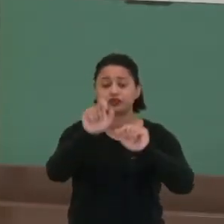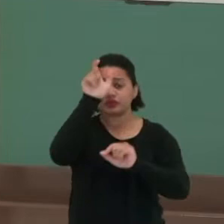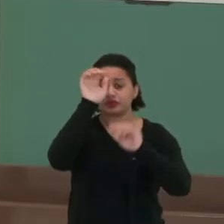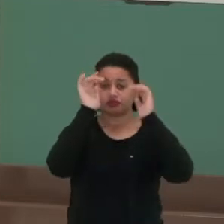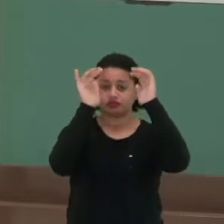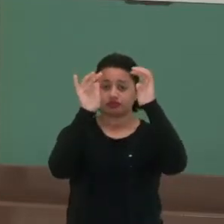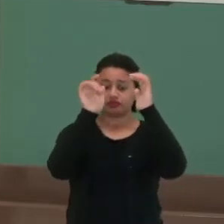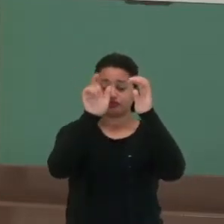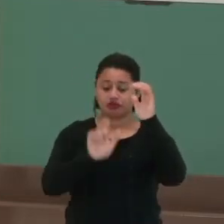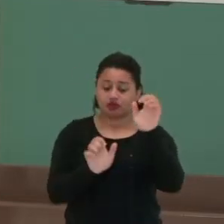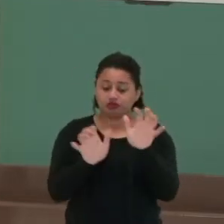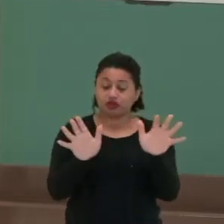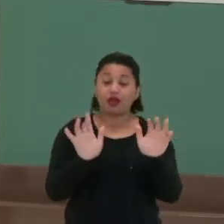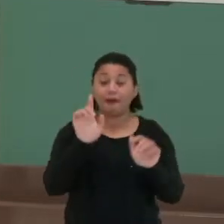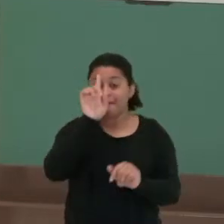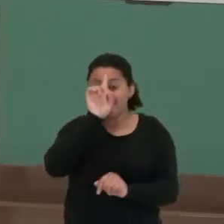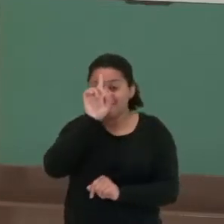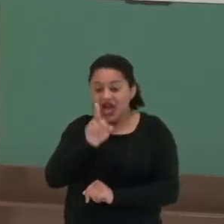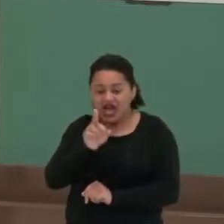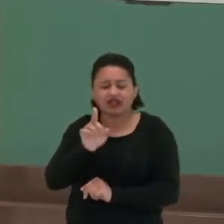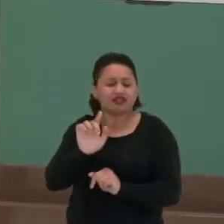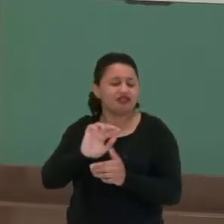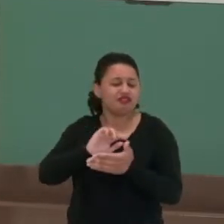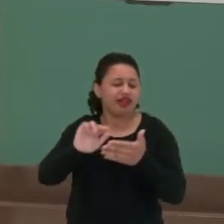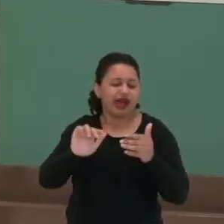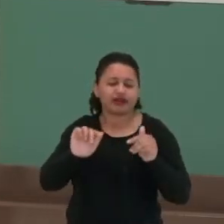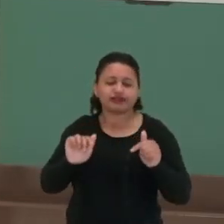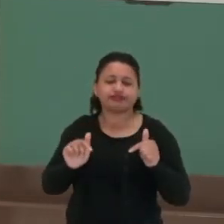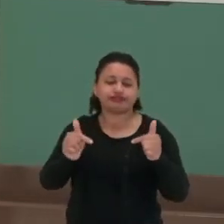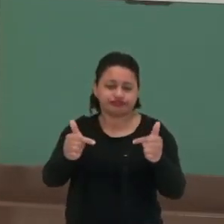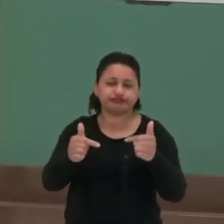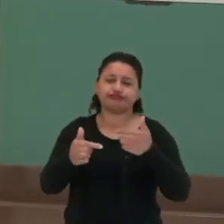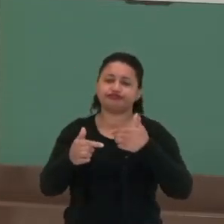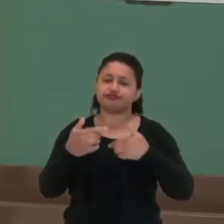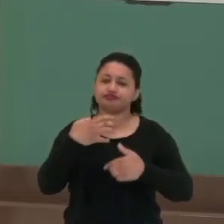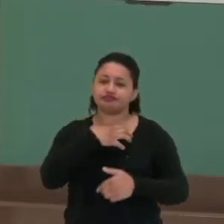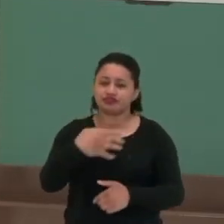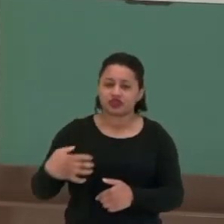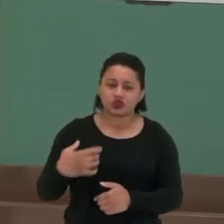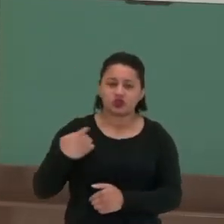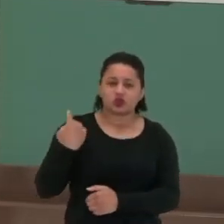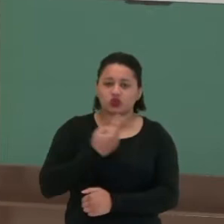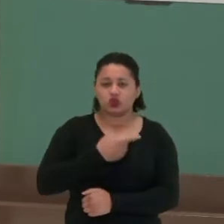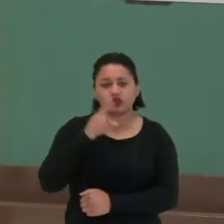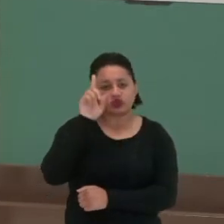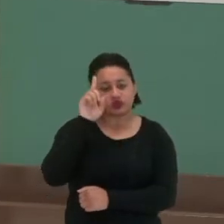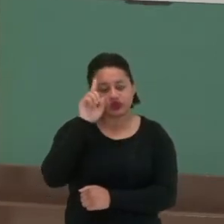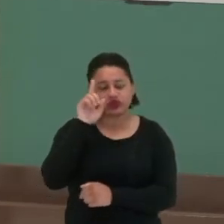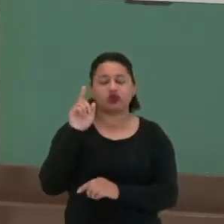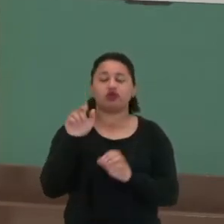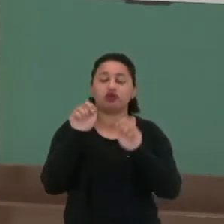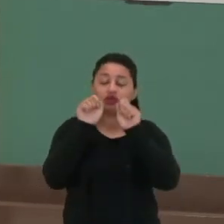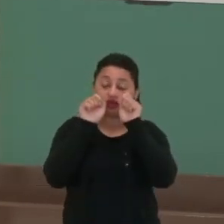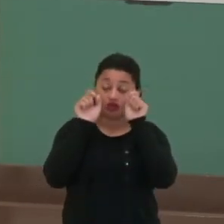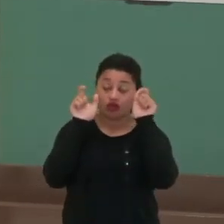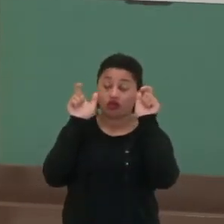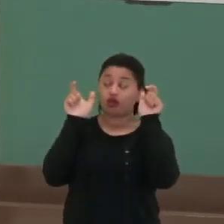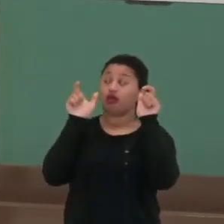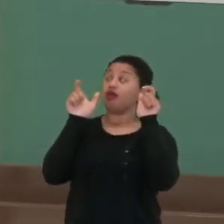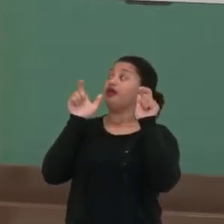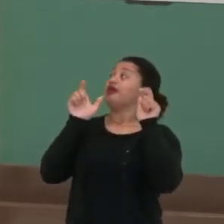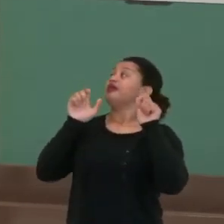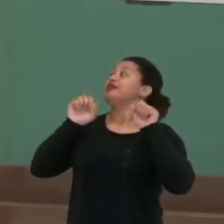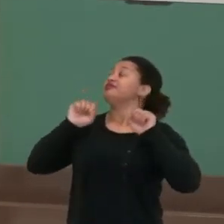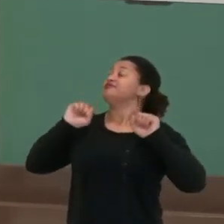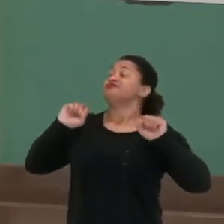nervoso coordena muitas ações, muitas funções do nosso cotidiano. Desde quando a gente acorda, a